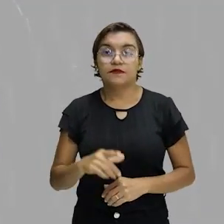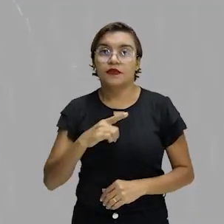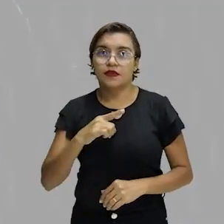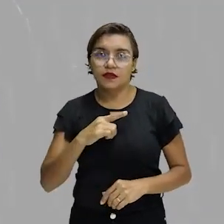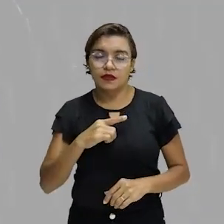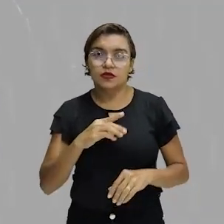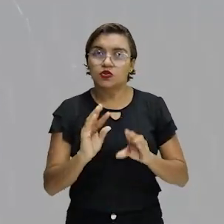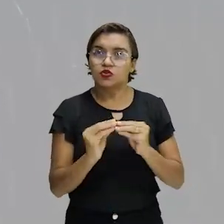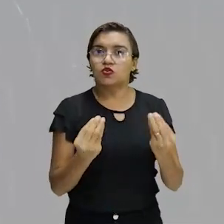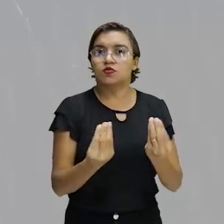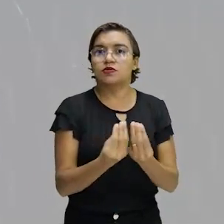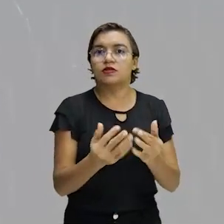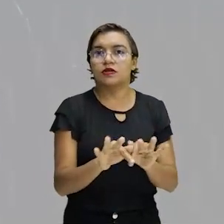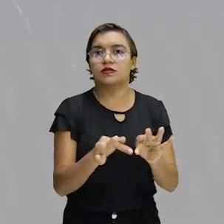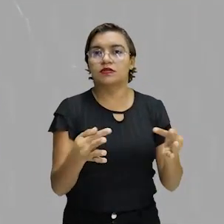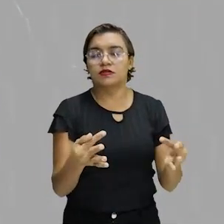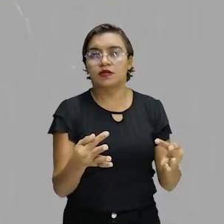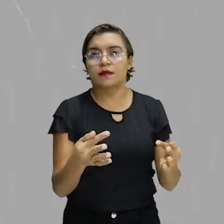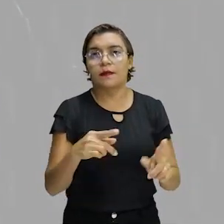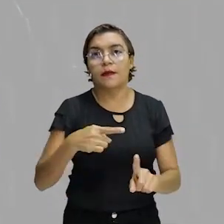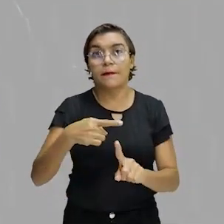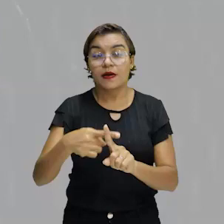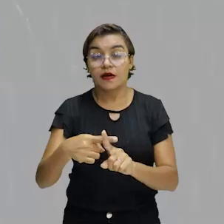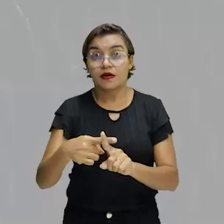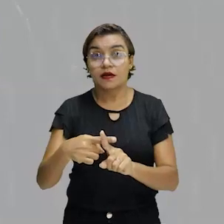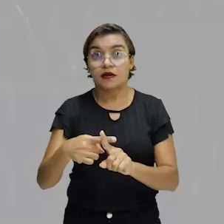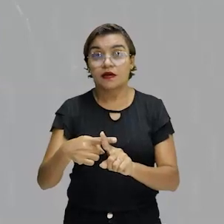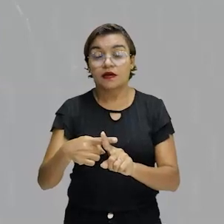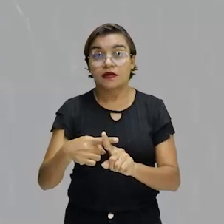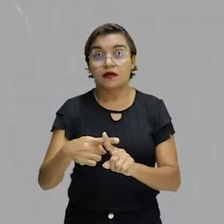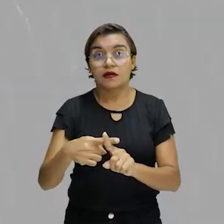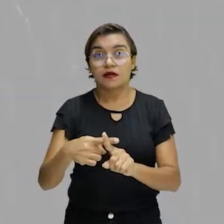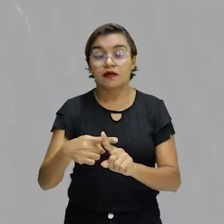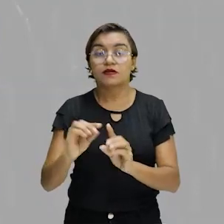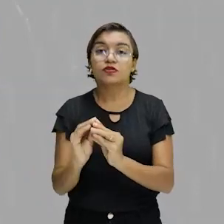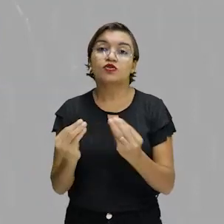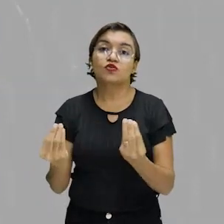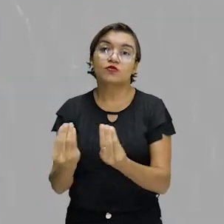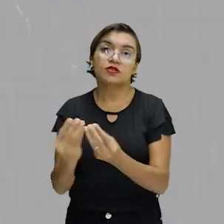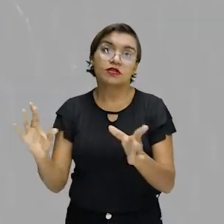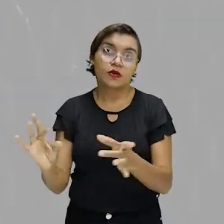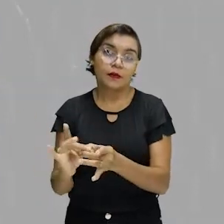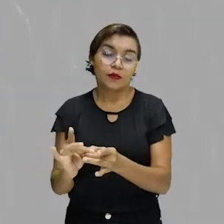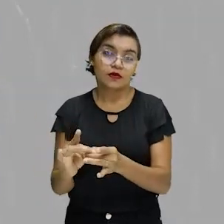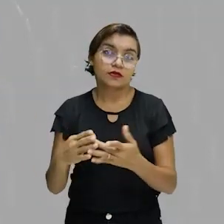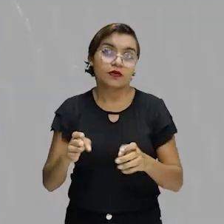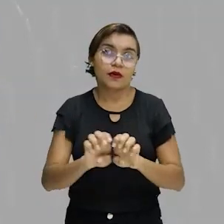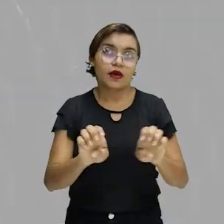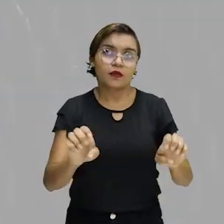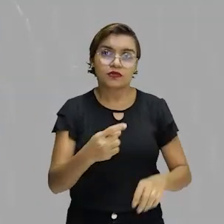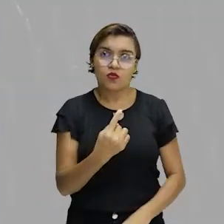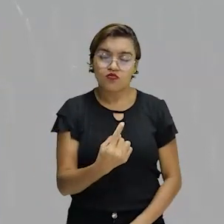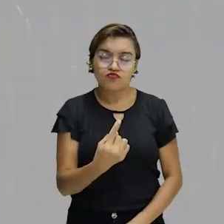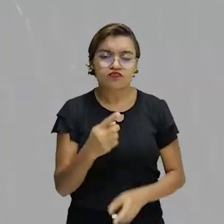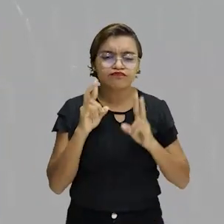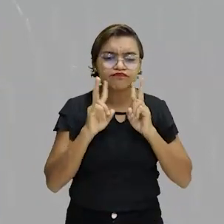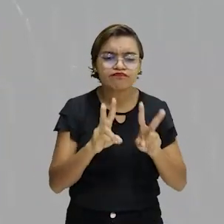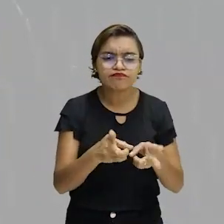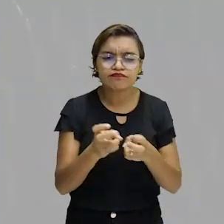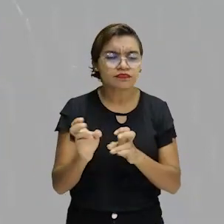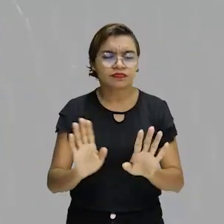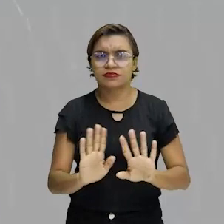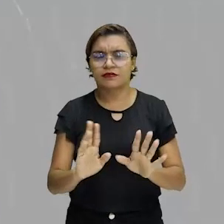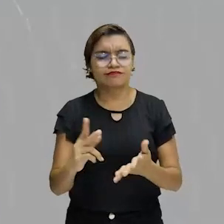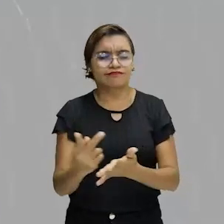substância simples reagindo como uma substância composta e olhando a equação um não é isso é uma